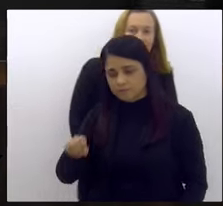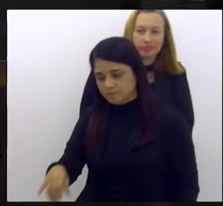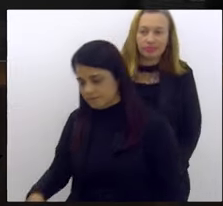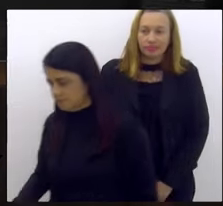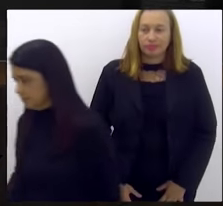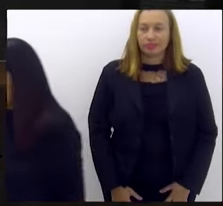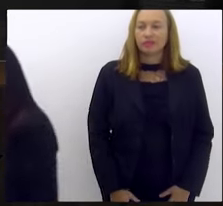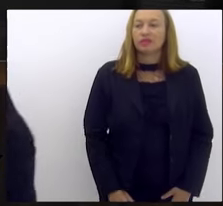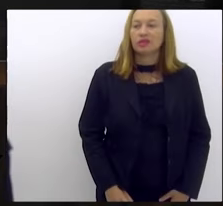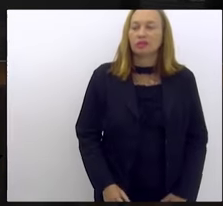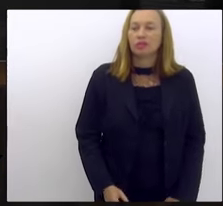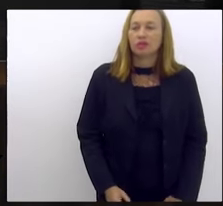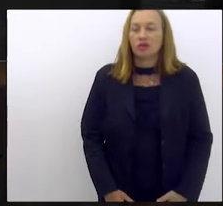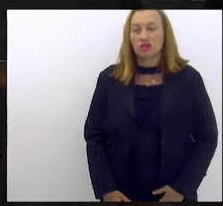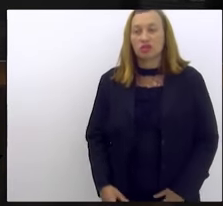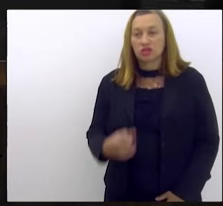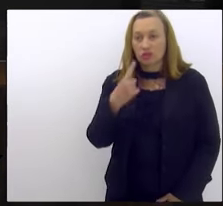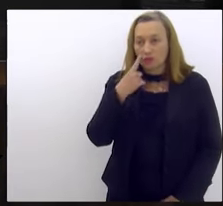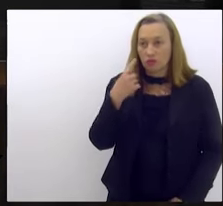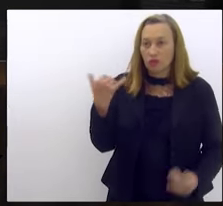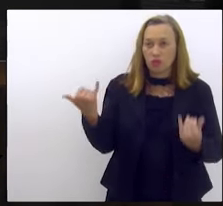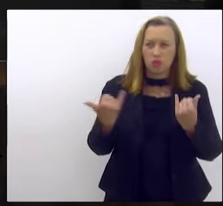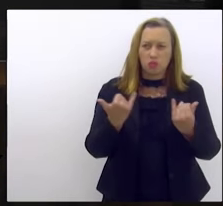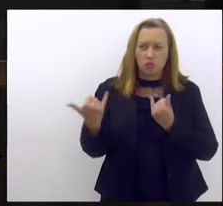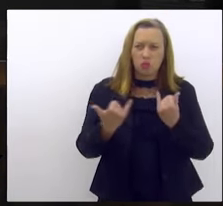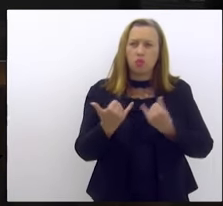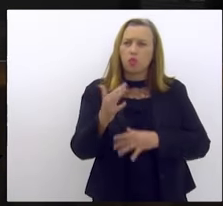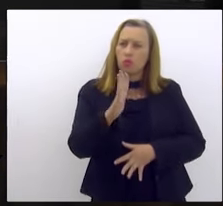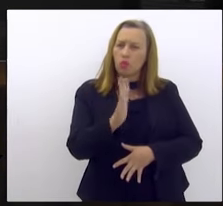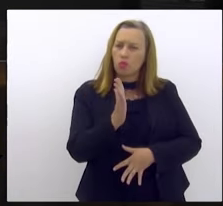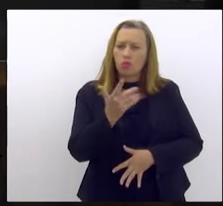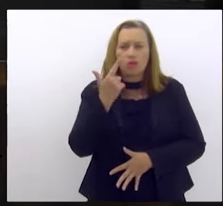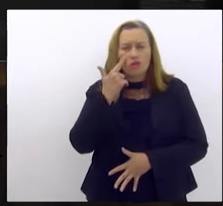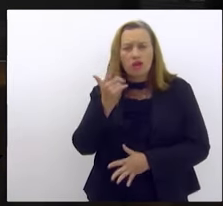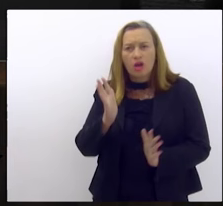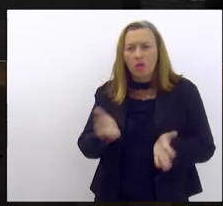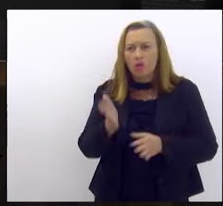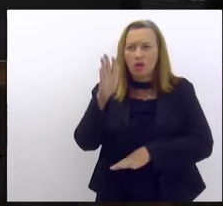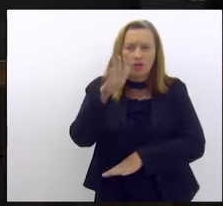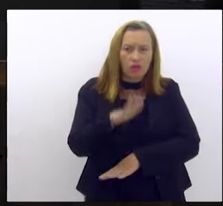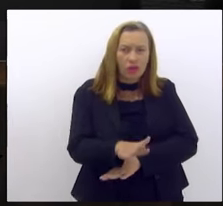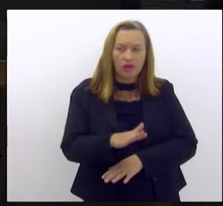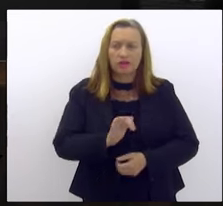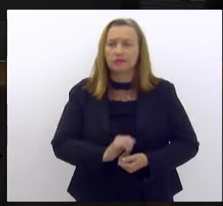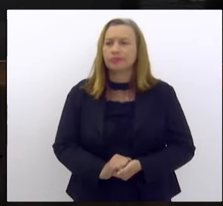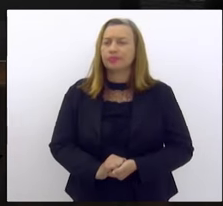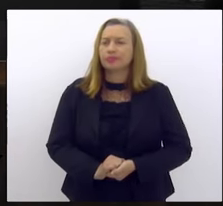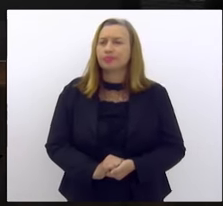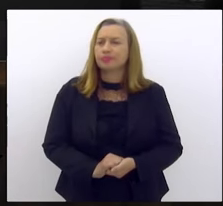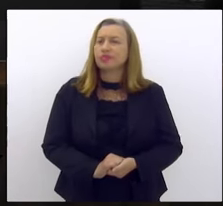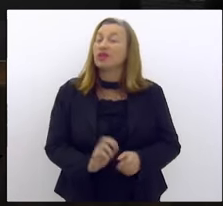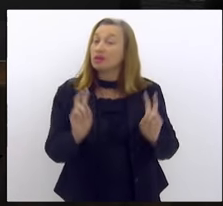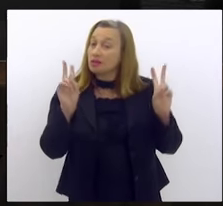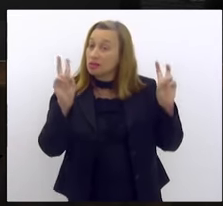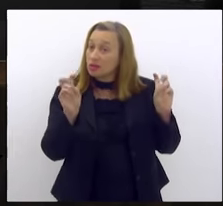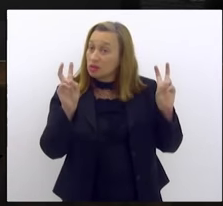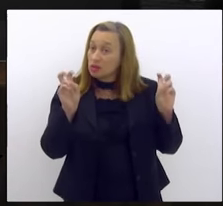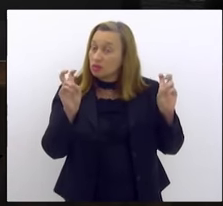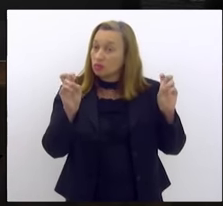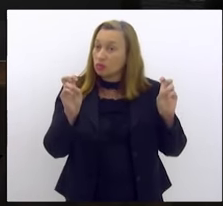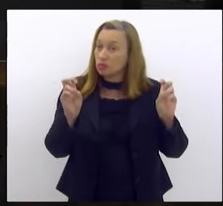E, pelo que a gente tem de informação, estará sendo apreciado agora à tarde na sessão essa Maravilha. Questão que envolve a